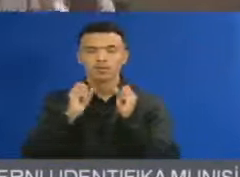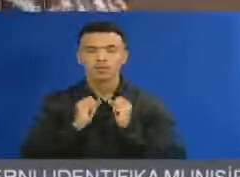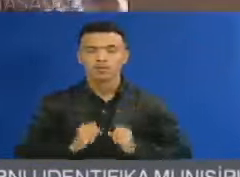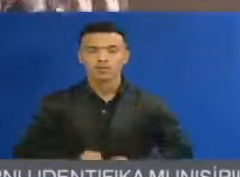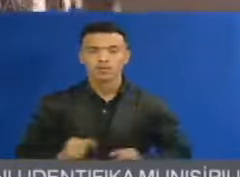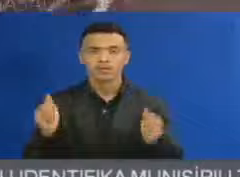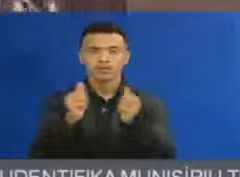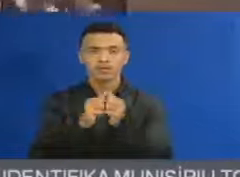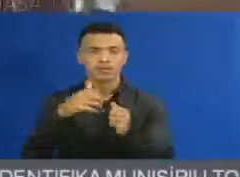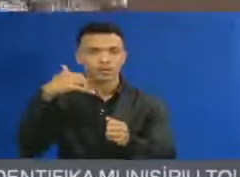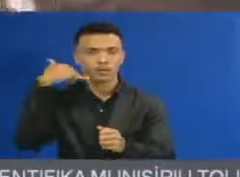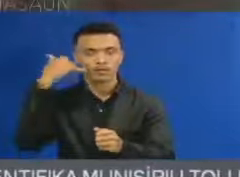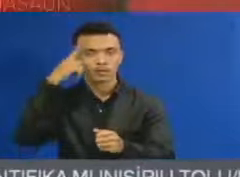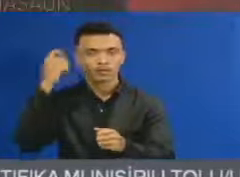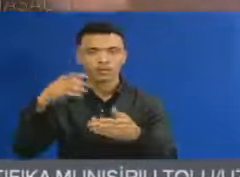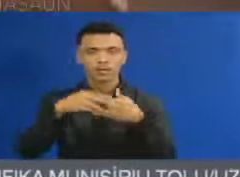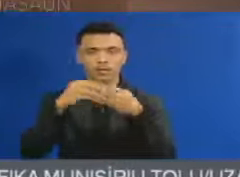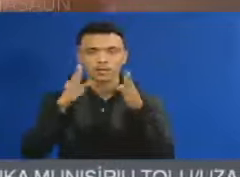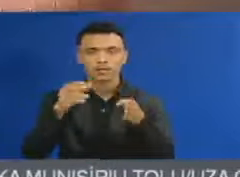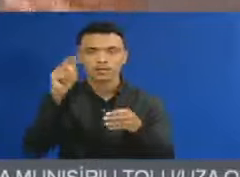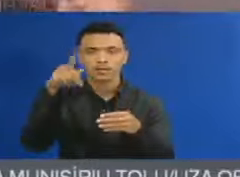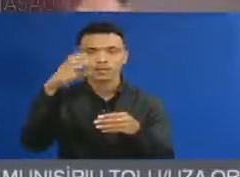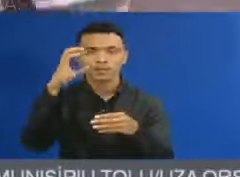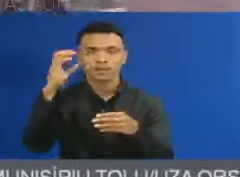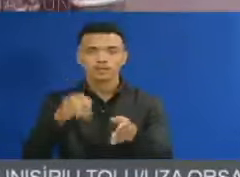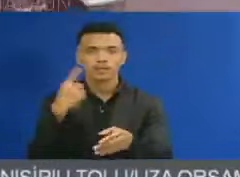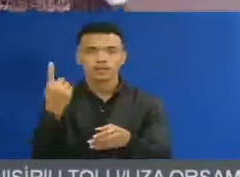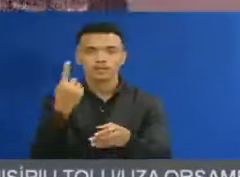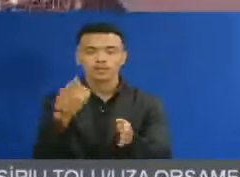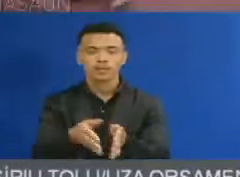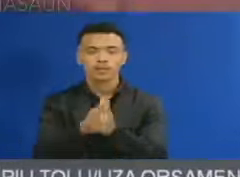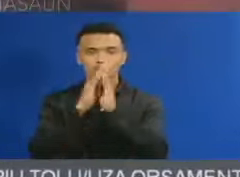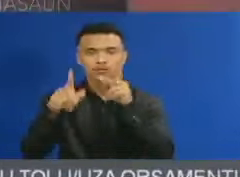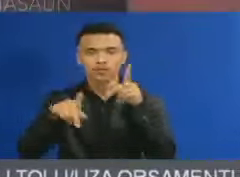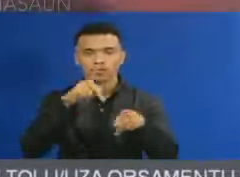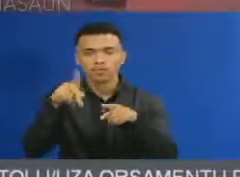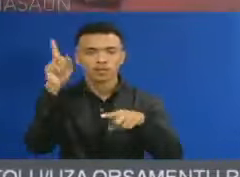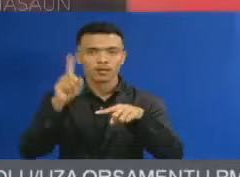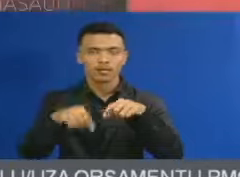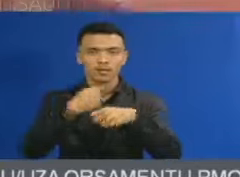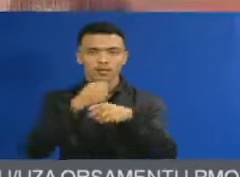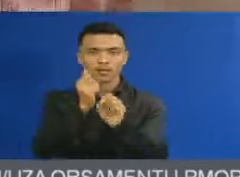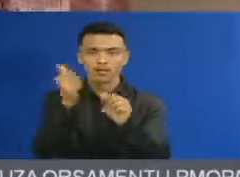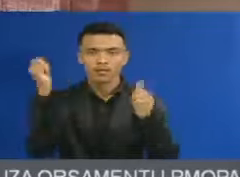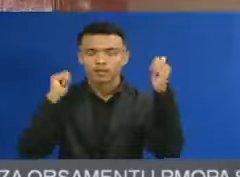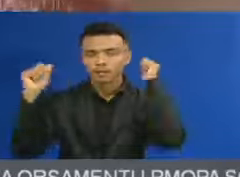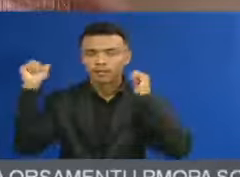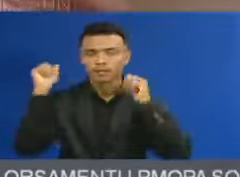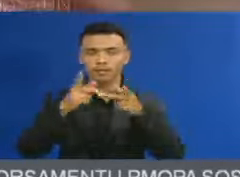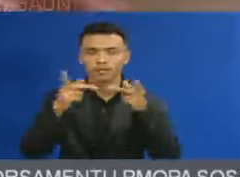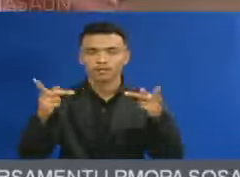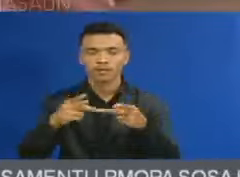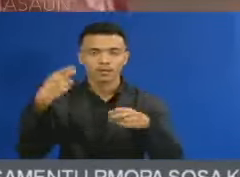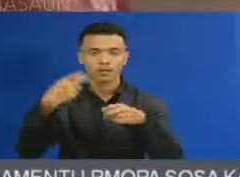hotel móvel. Também a Autoridade de Proteção Civil na Fatin apela ba comunidade a tulabele halau atividade basic fatin risco